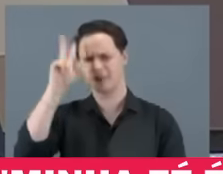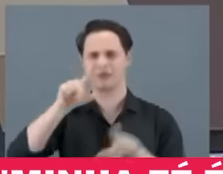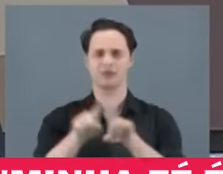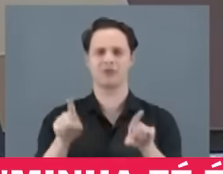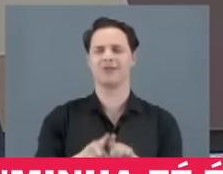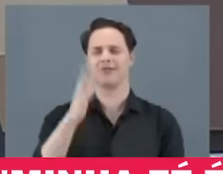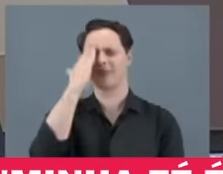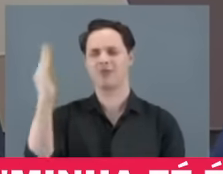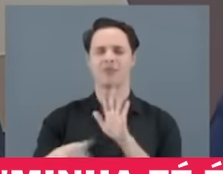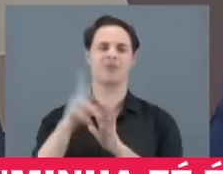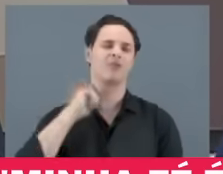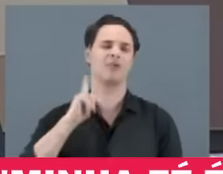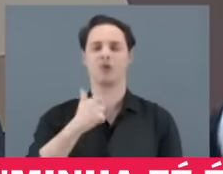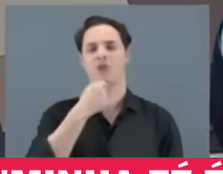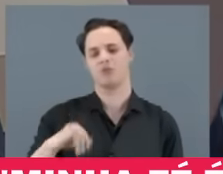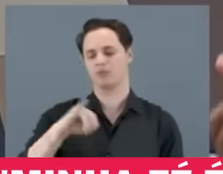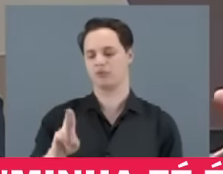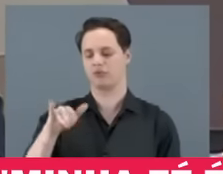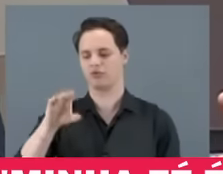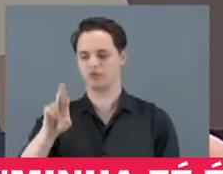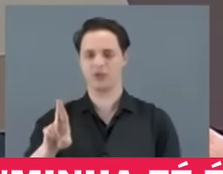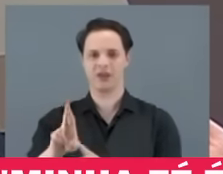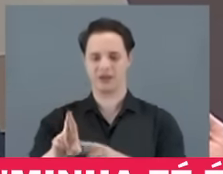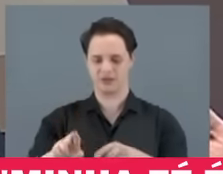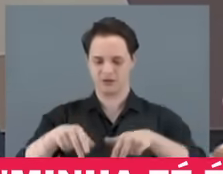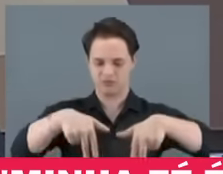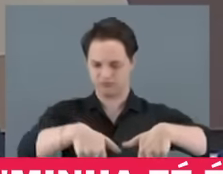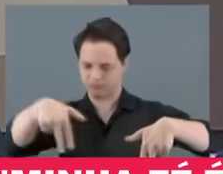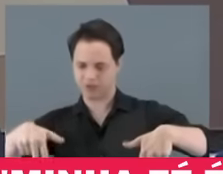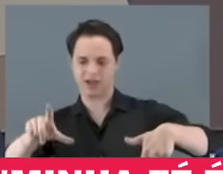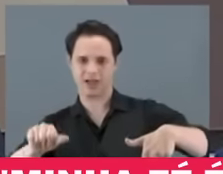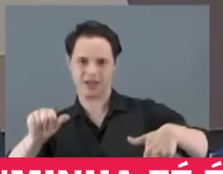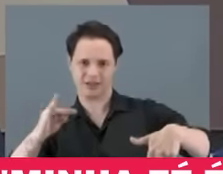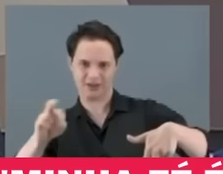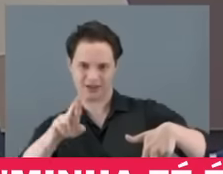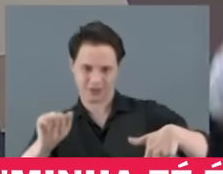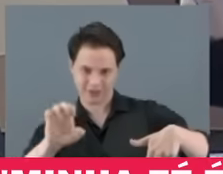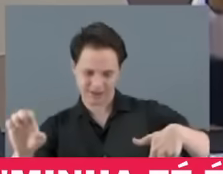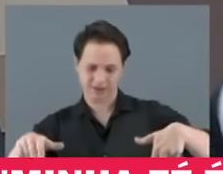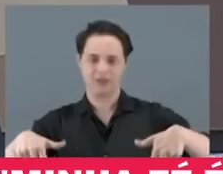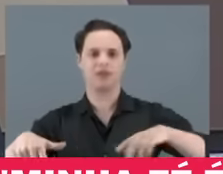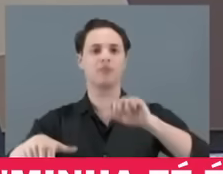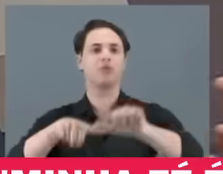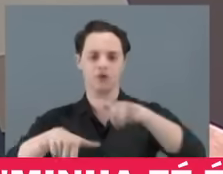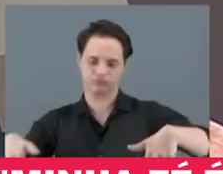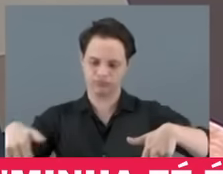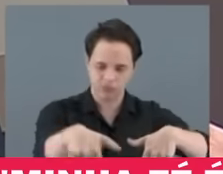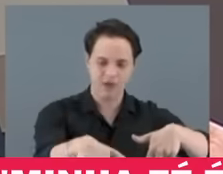lateral esquerdo do Flamengo, Júnior, ele jogou na lateral esquerda e jogou no meio campo. Foi igualmente genial. Leonardo, outro genial lateral esquerdo, jogou também